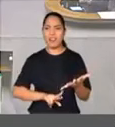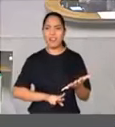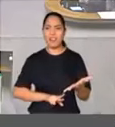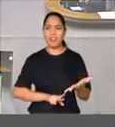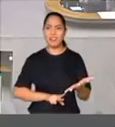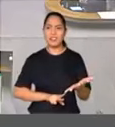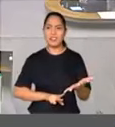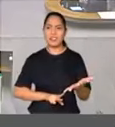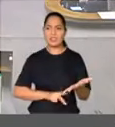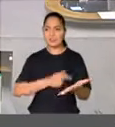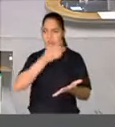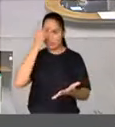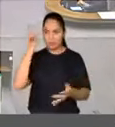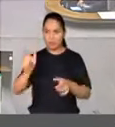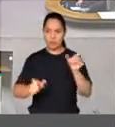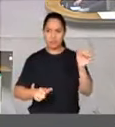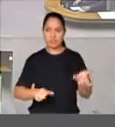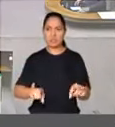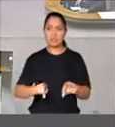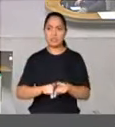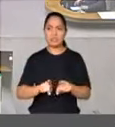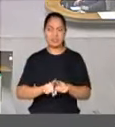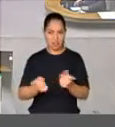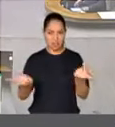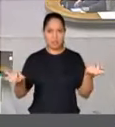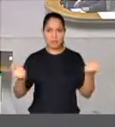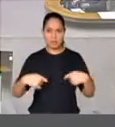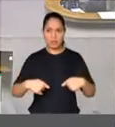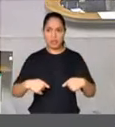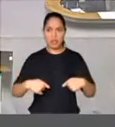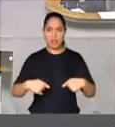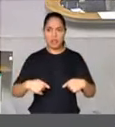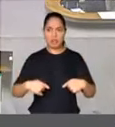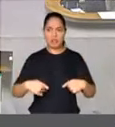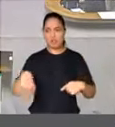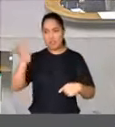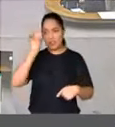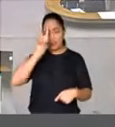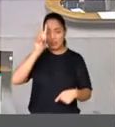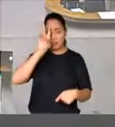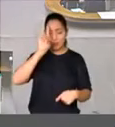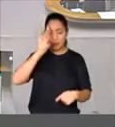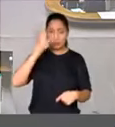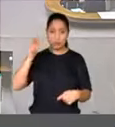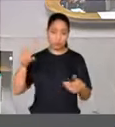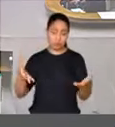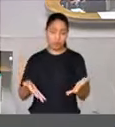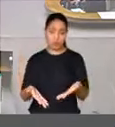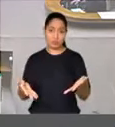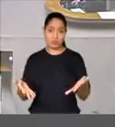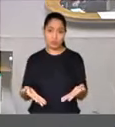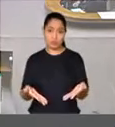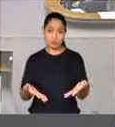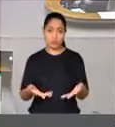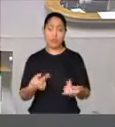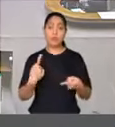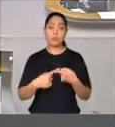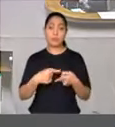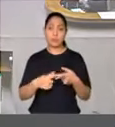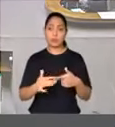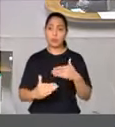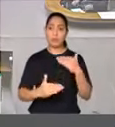por várias pessoas para que pudessem ser lembradas no dia de hoje nessa